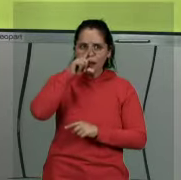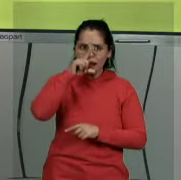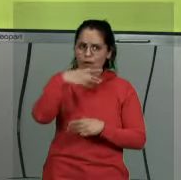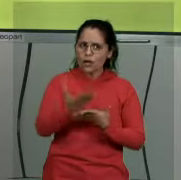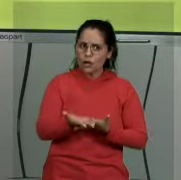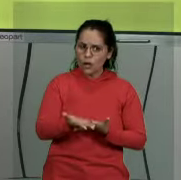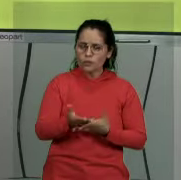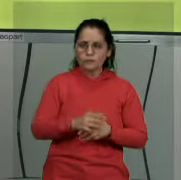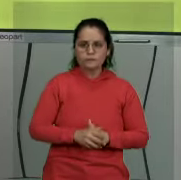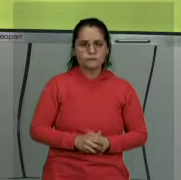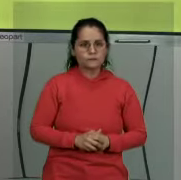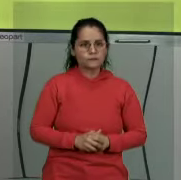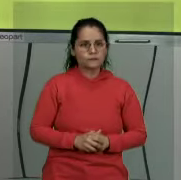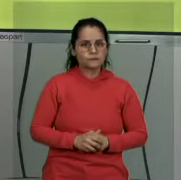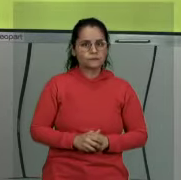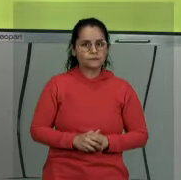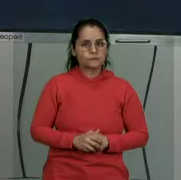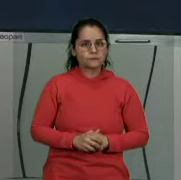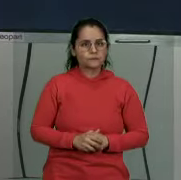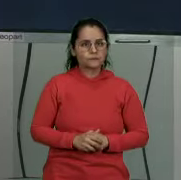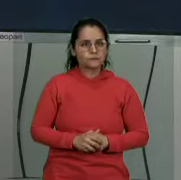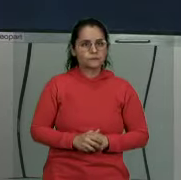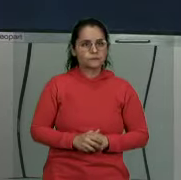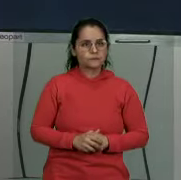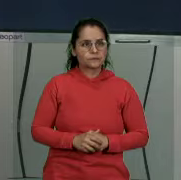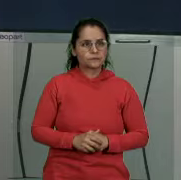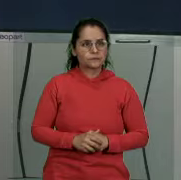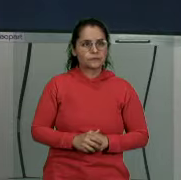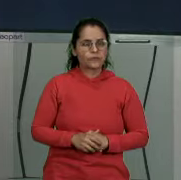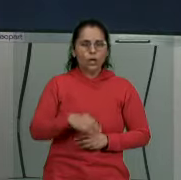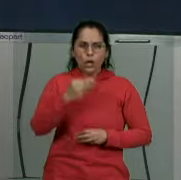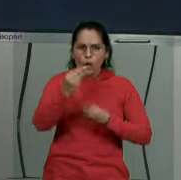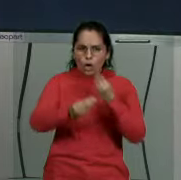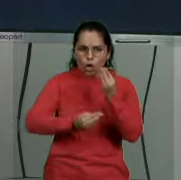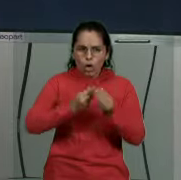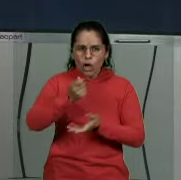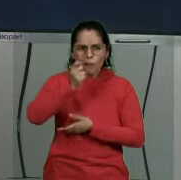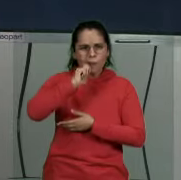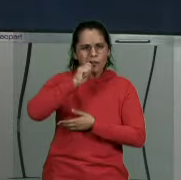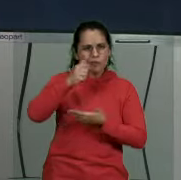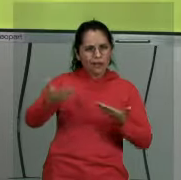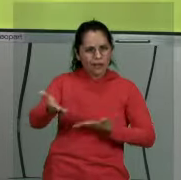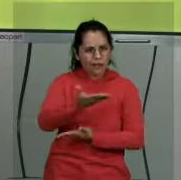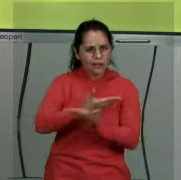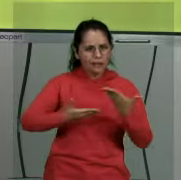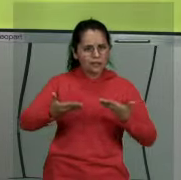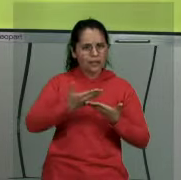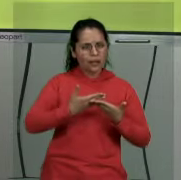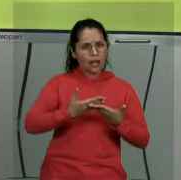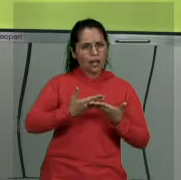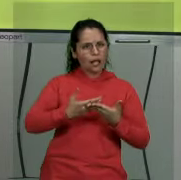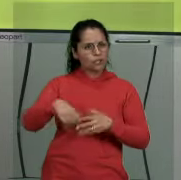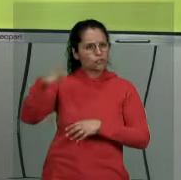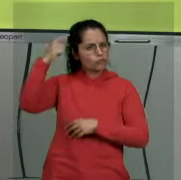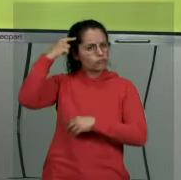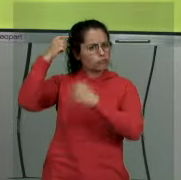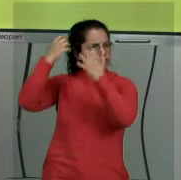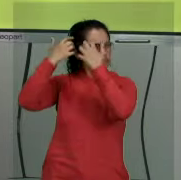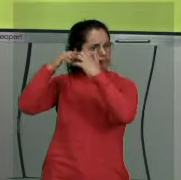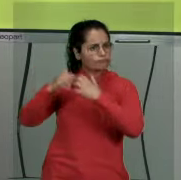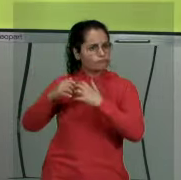gente viu, né, anteriormente. Como as drogas interagem com o nosso sistema nervoso? As